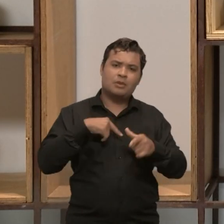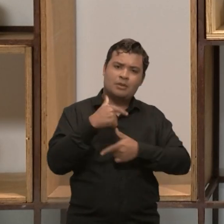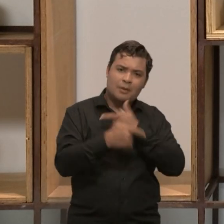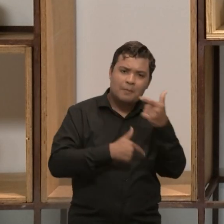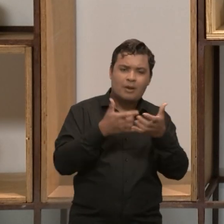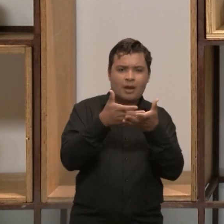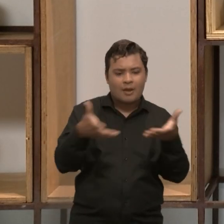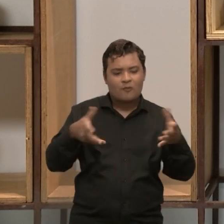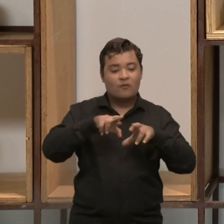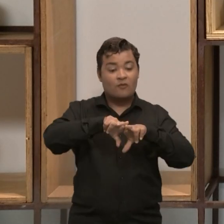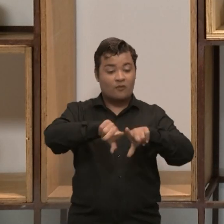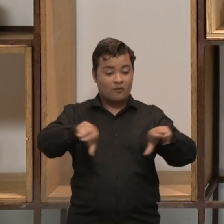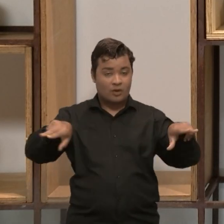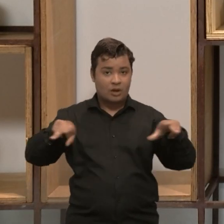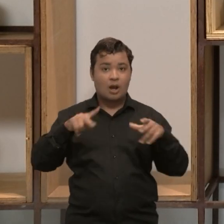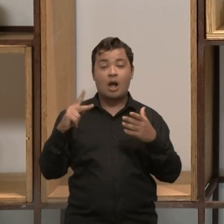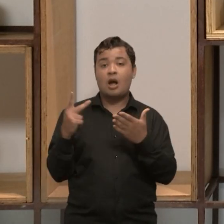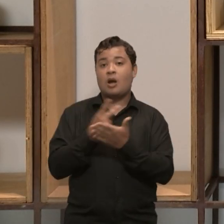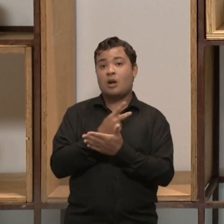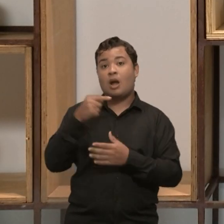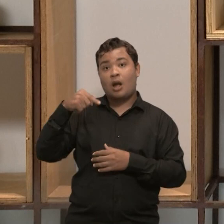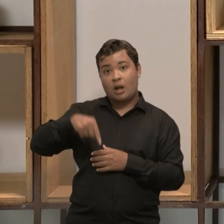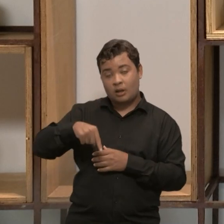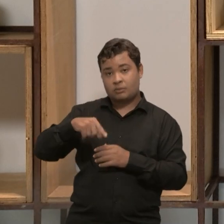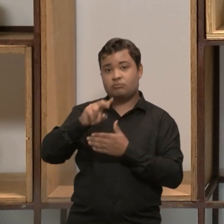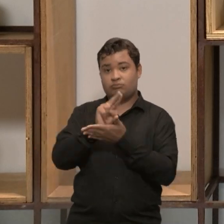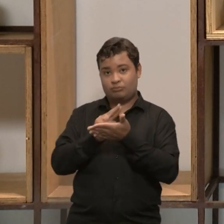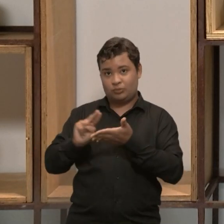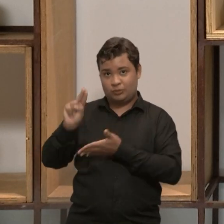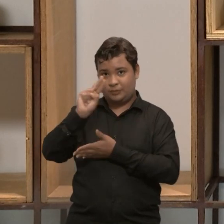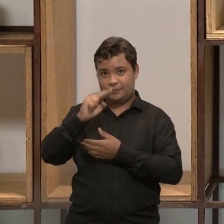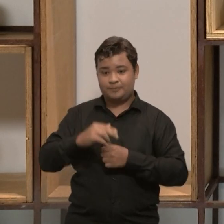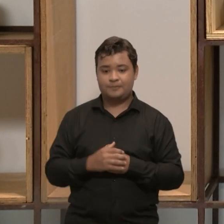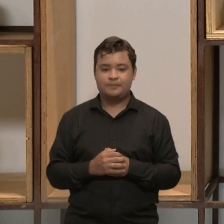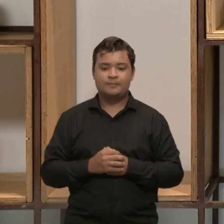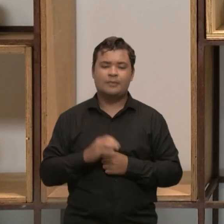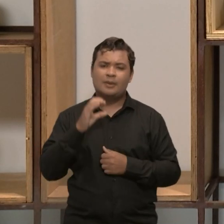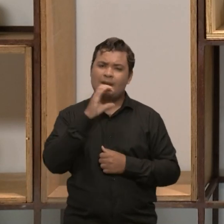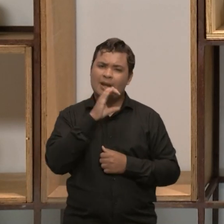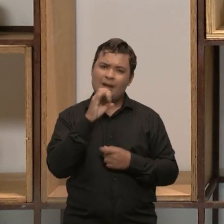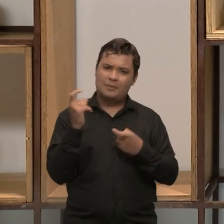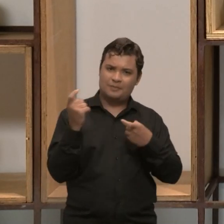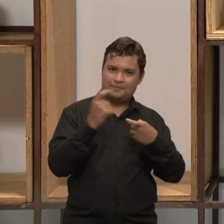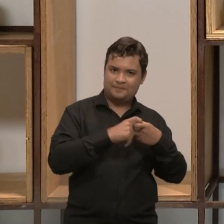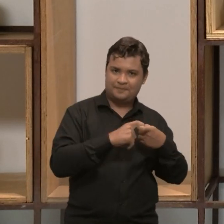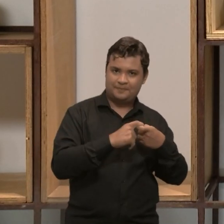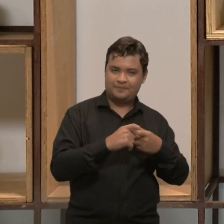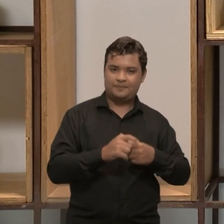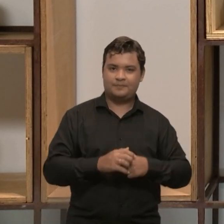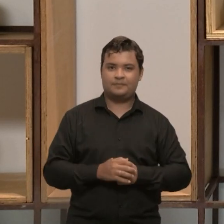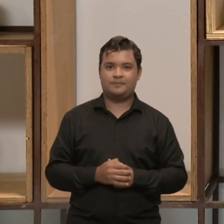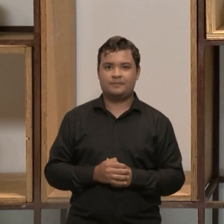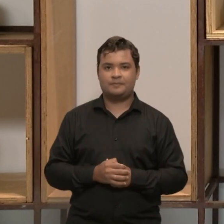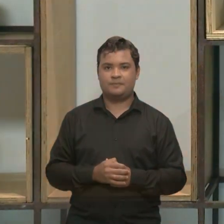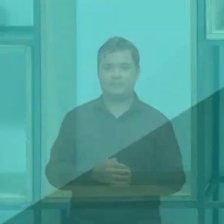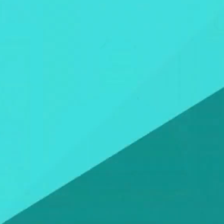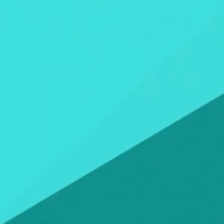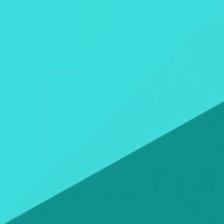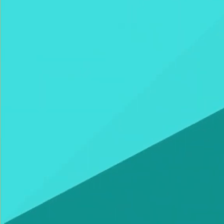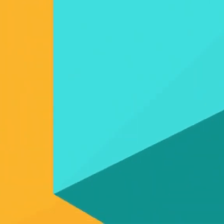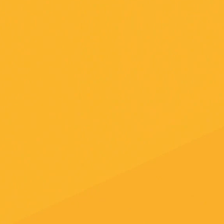atividades que estão sendo realizados aqui na universidade. A gente volta rapidinho.